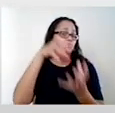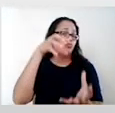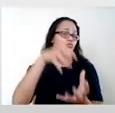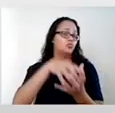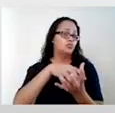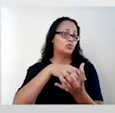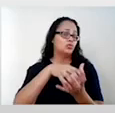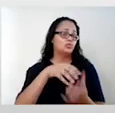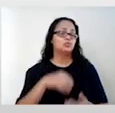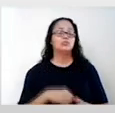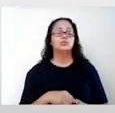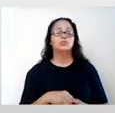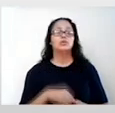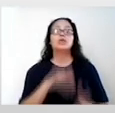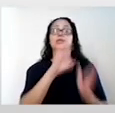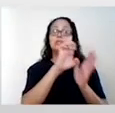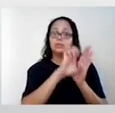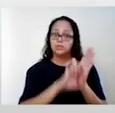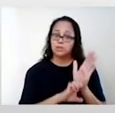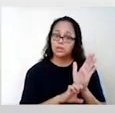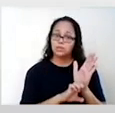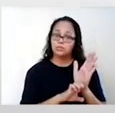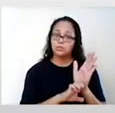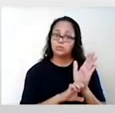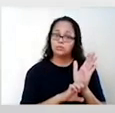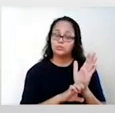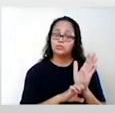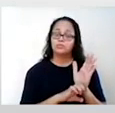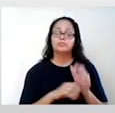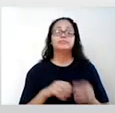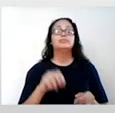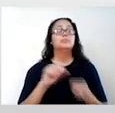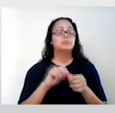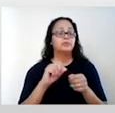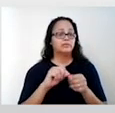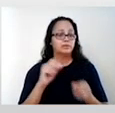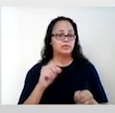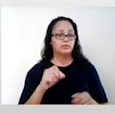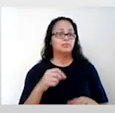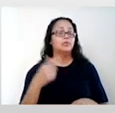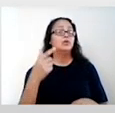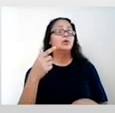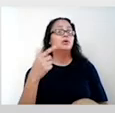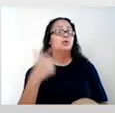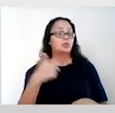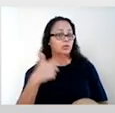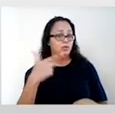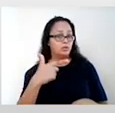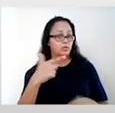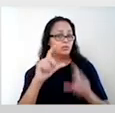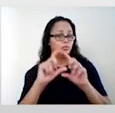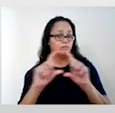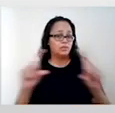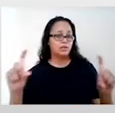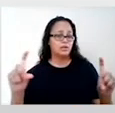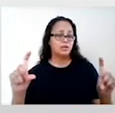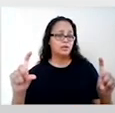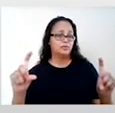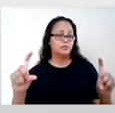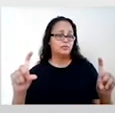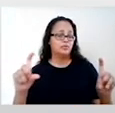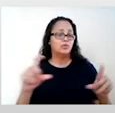e se o Estatuto do Idoso está sendo ou não colocado em prática. E segundo, No segundo parágrafo, você vai colocar justamente